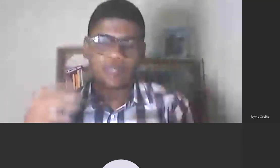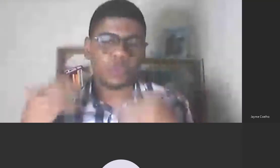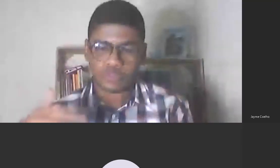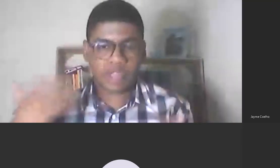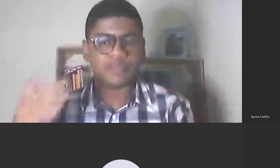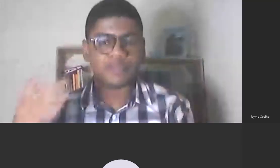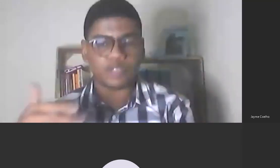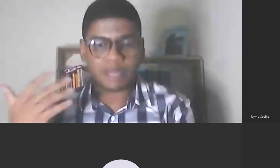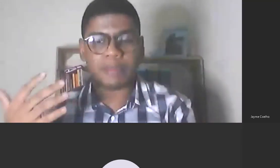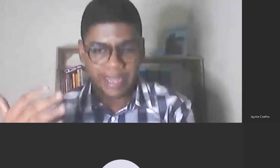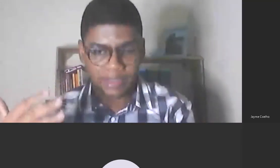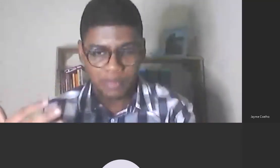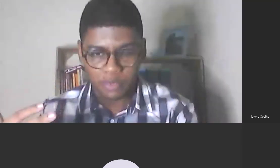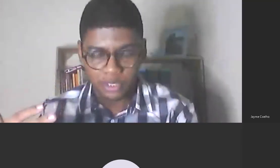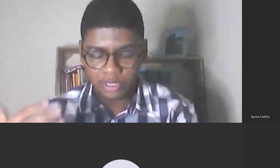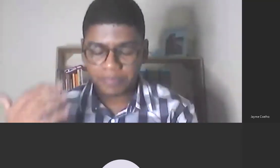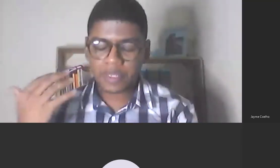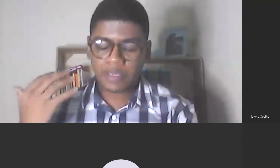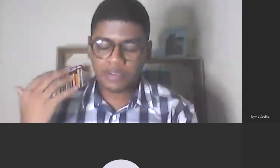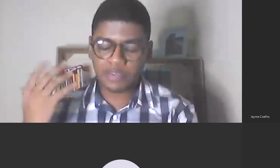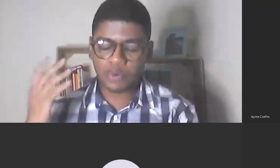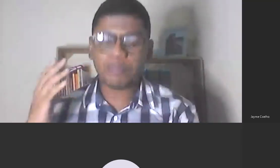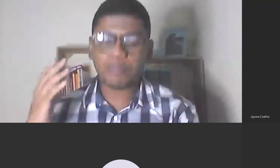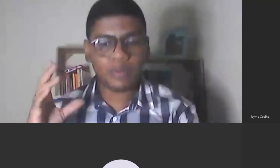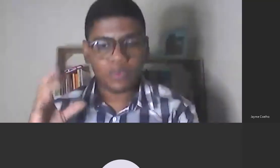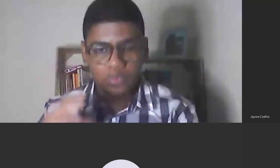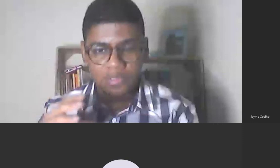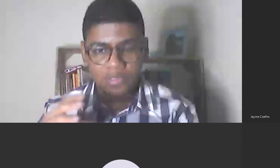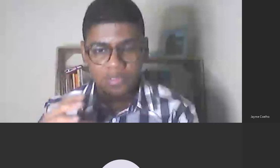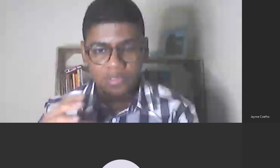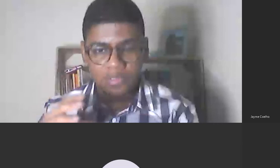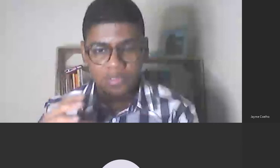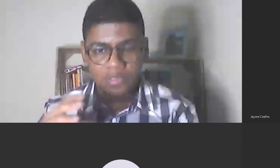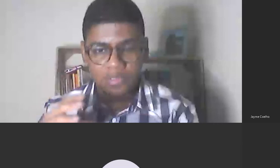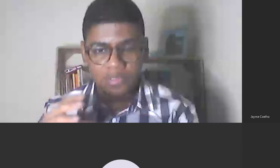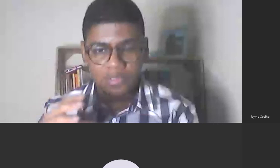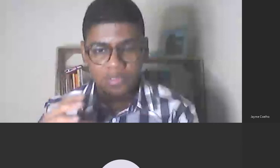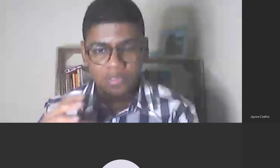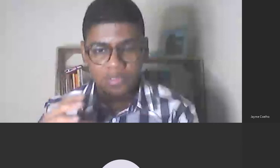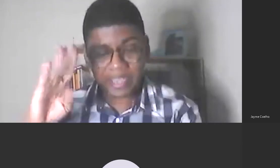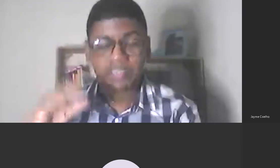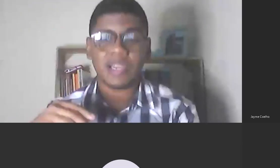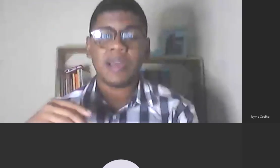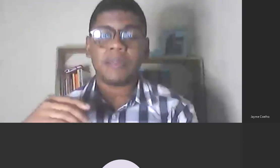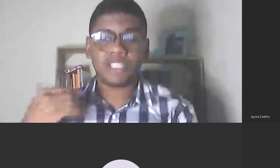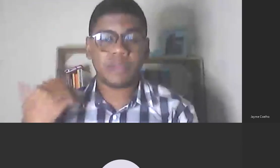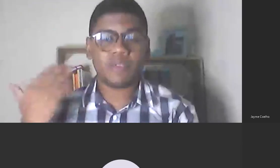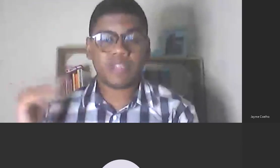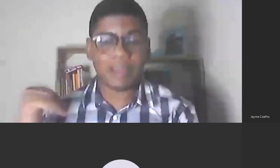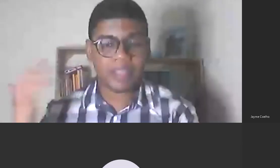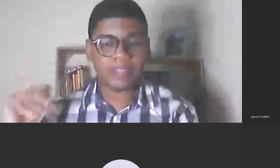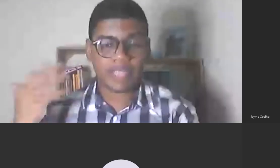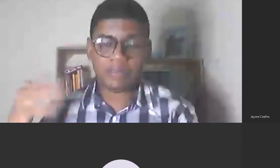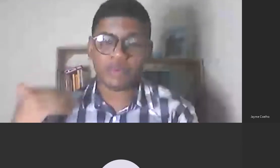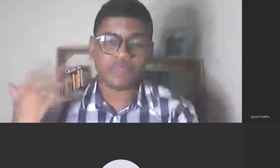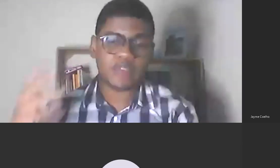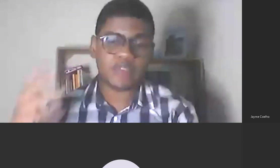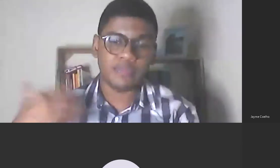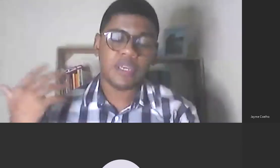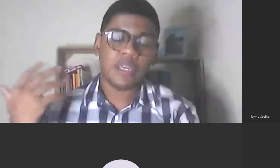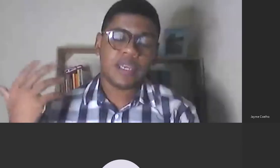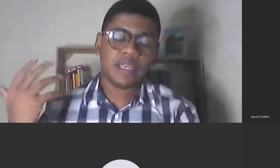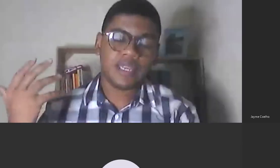Não vou trazer todos os verbos que eu tinha preparado para hoje. Eu já vou compilar alguns, os principais, de repente, para a gente também não ficar perdendo